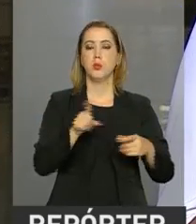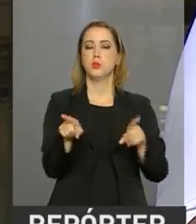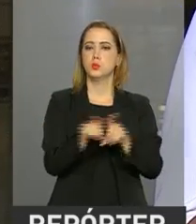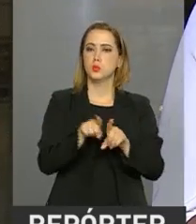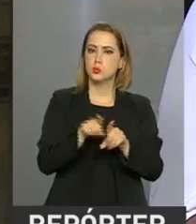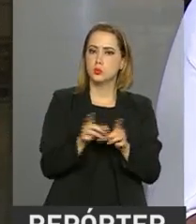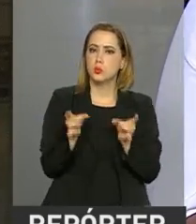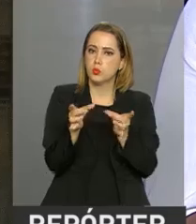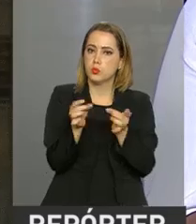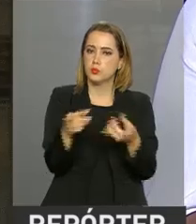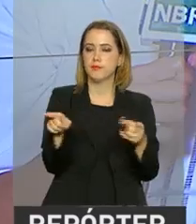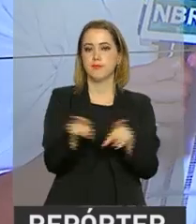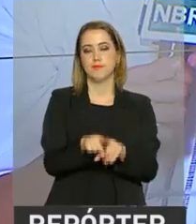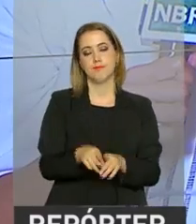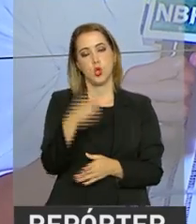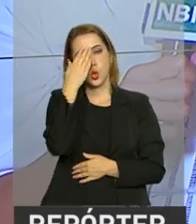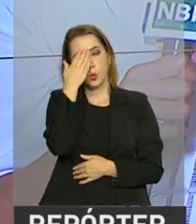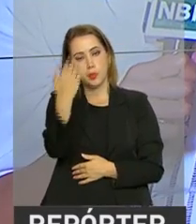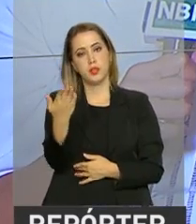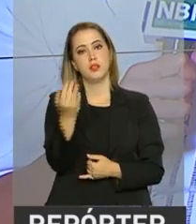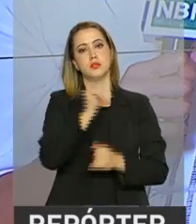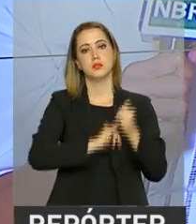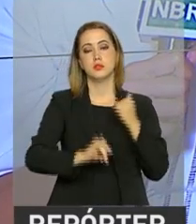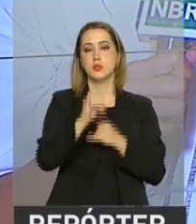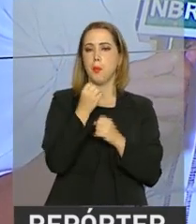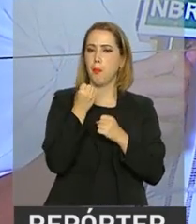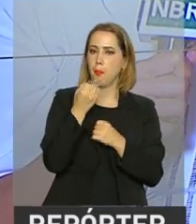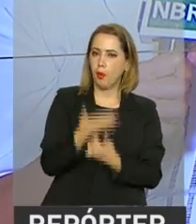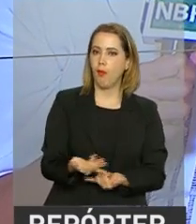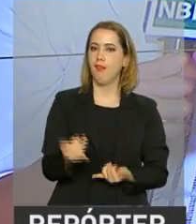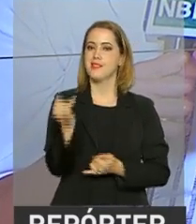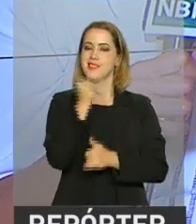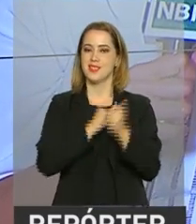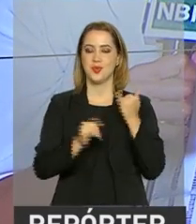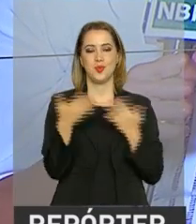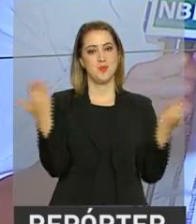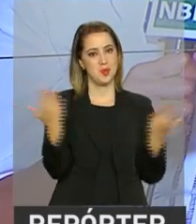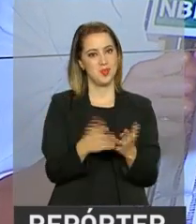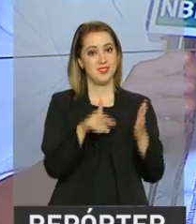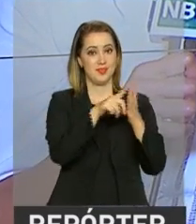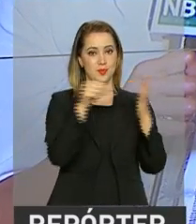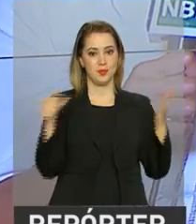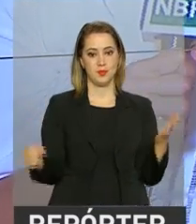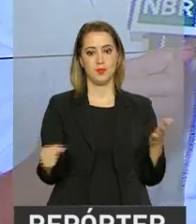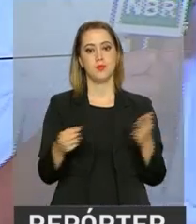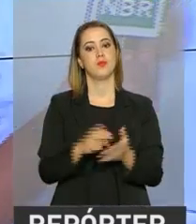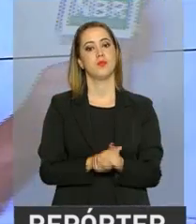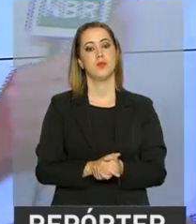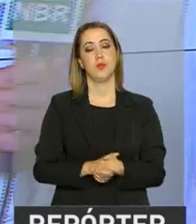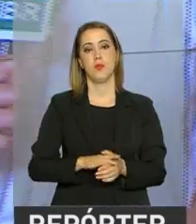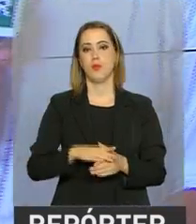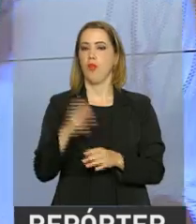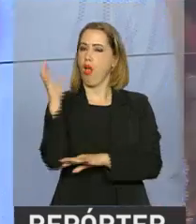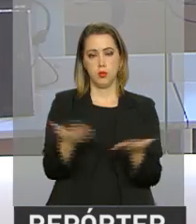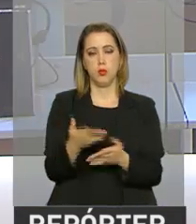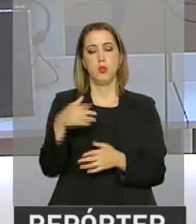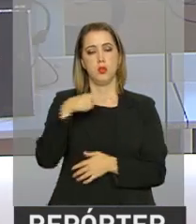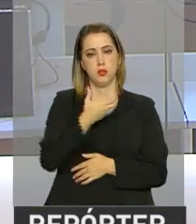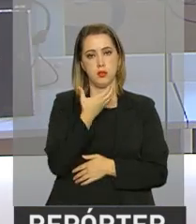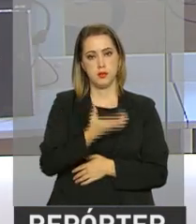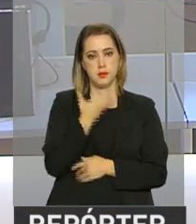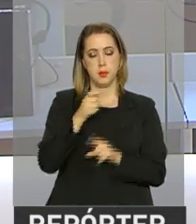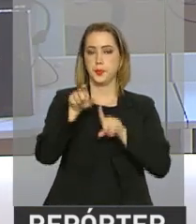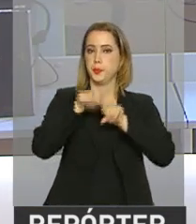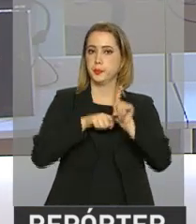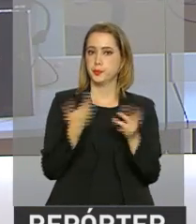com você no estúdio Jaime Paula Muito obrigado pelas boas notícias aí direto do Palácio do Planalto belíssima árvore aí ao seu lado e